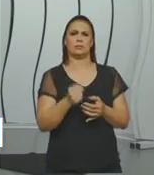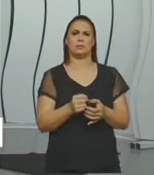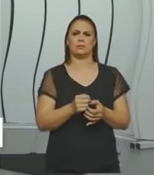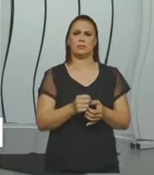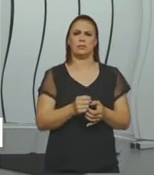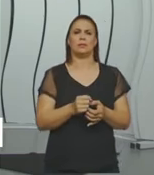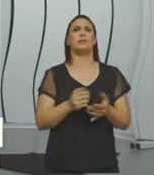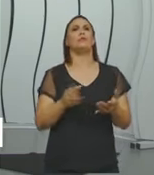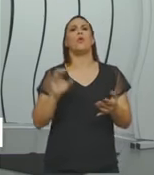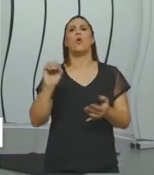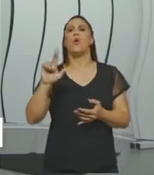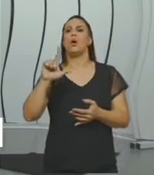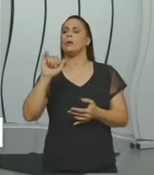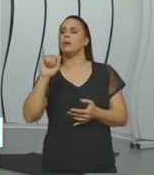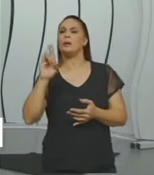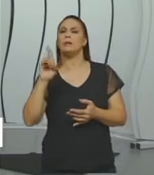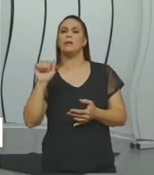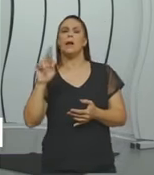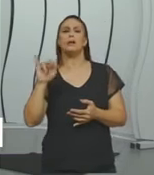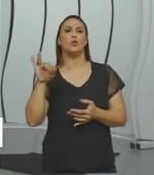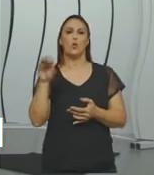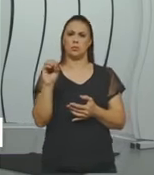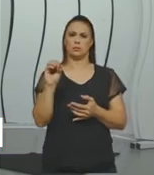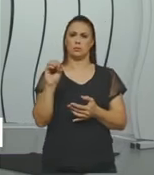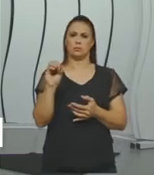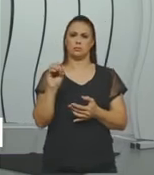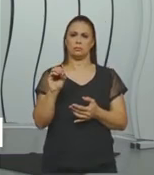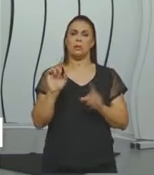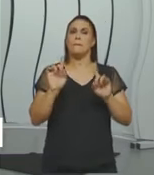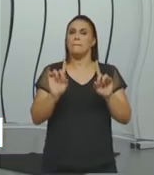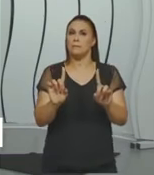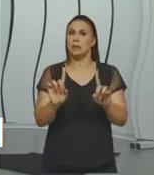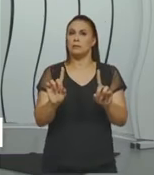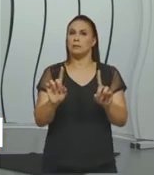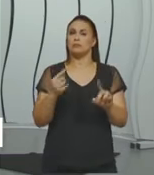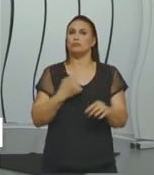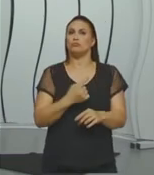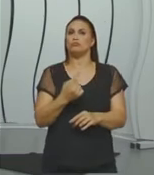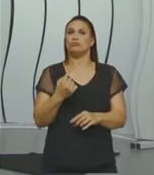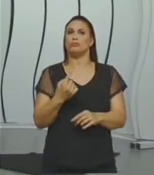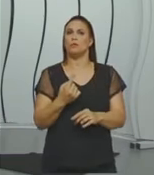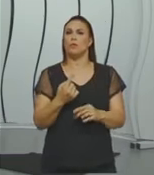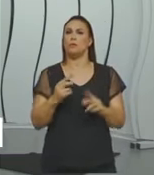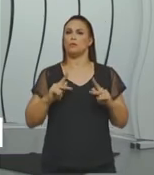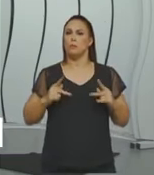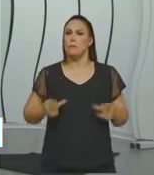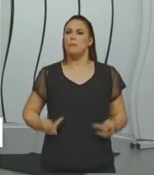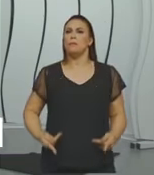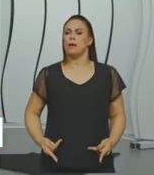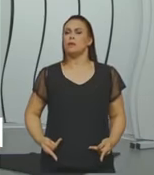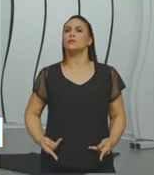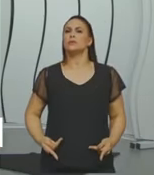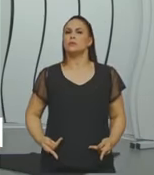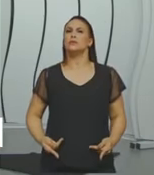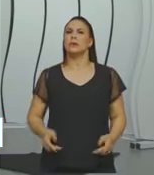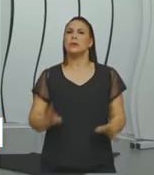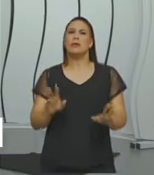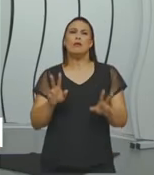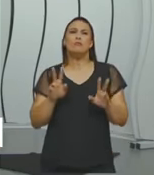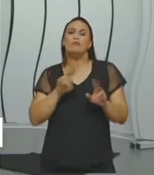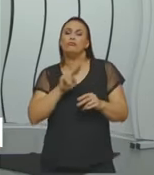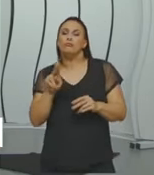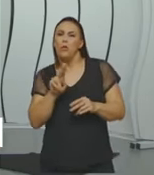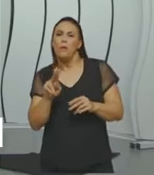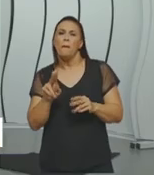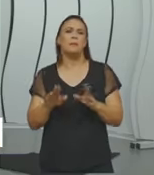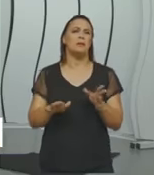de ovo é o que nós chamamos, pode ser considerado como oligolécito, mas alguns consideram ele como alécito, porque ele vai